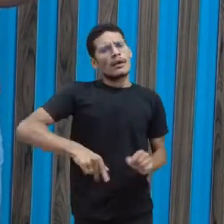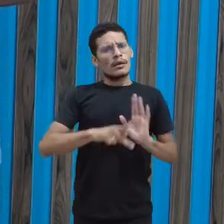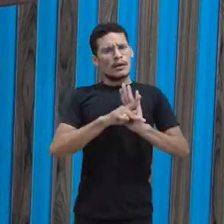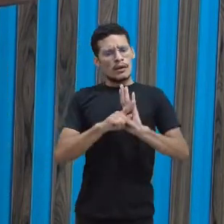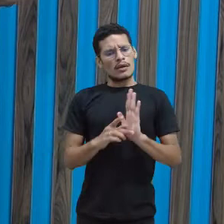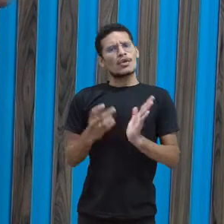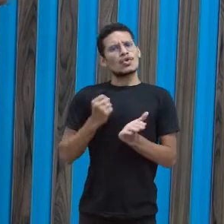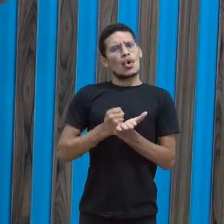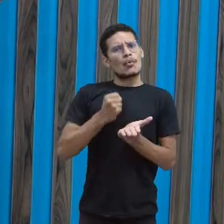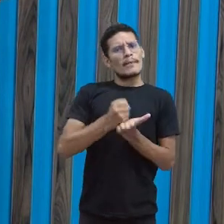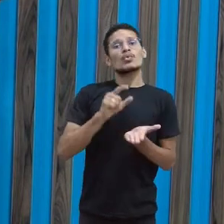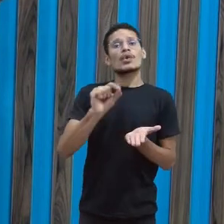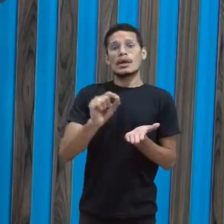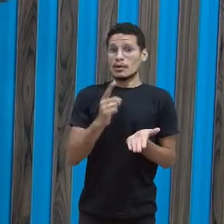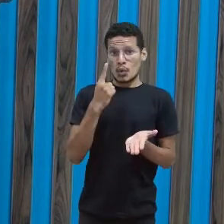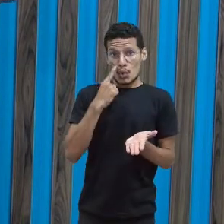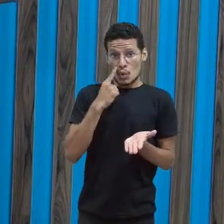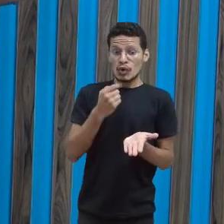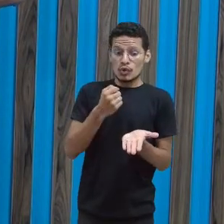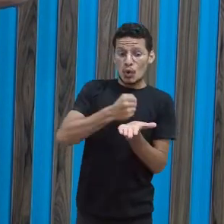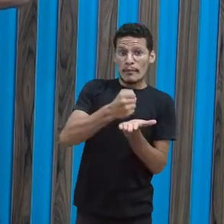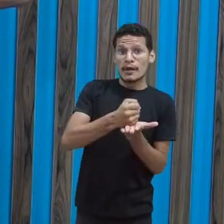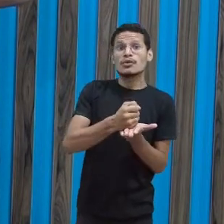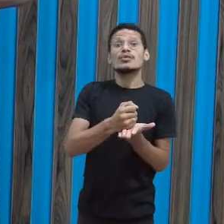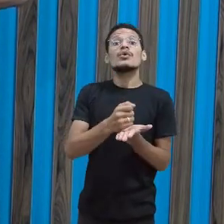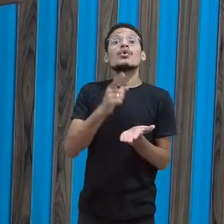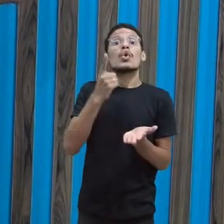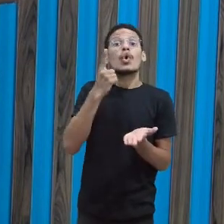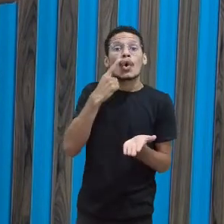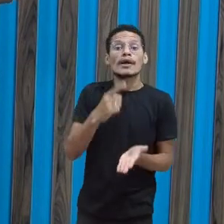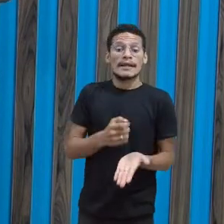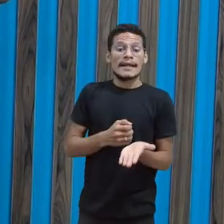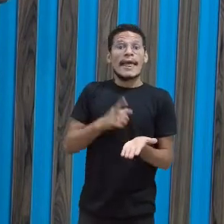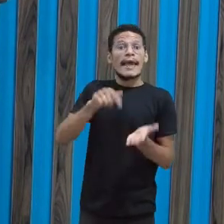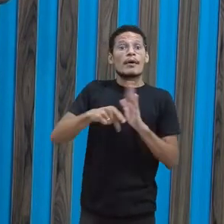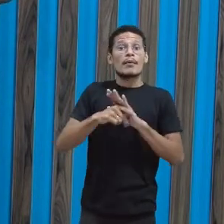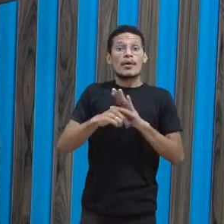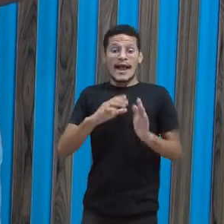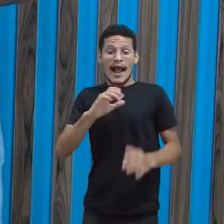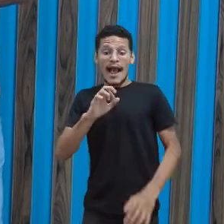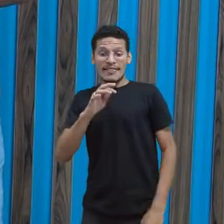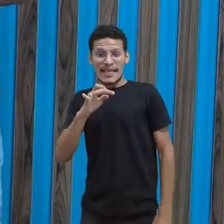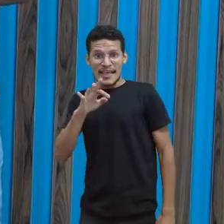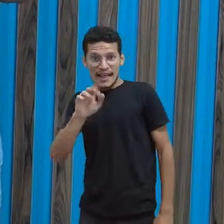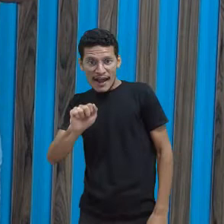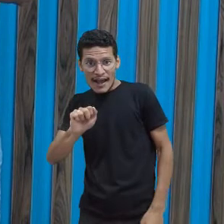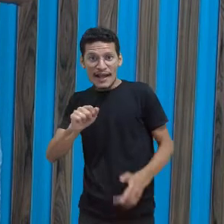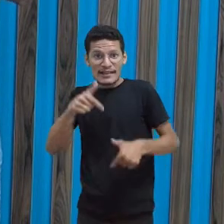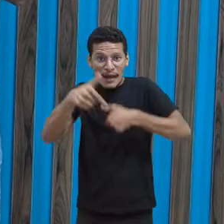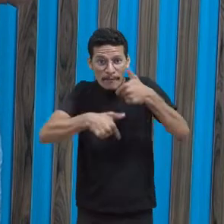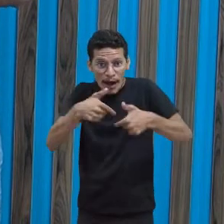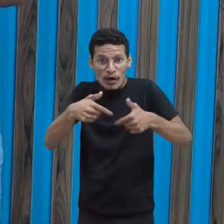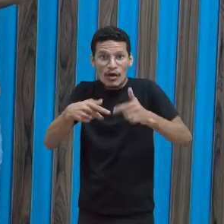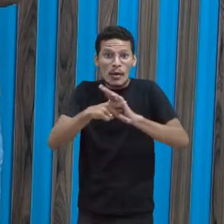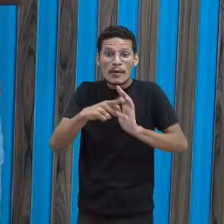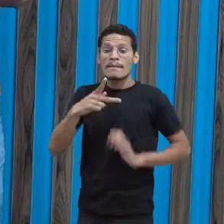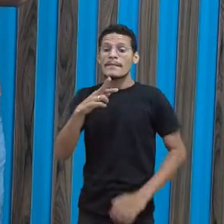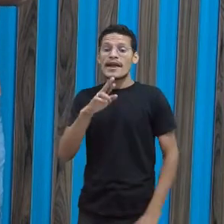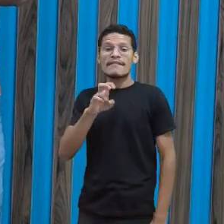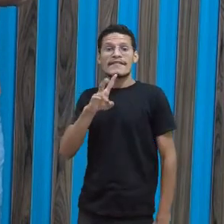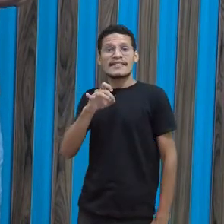né, o termo, né, inteiro é Carteira de Trabalho e Previdência Social. Então, é o documento